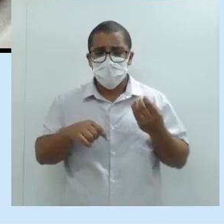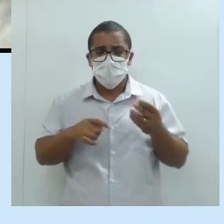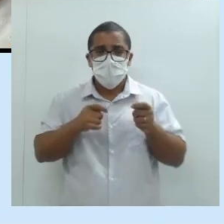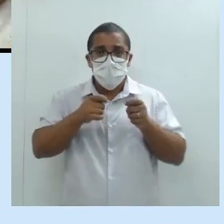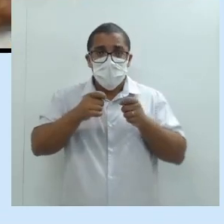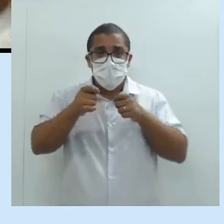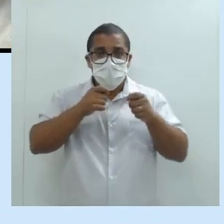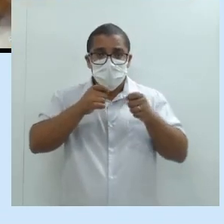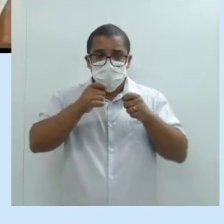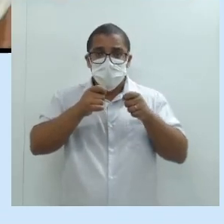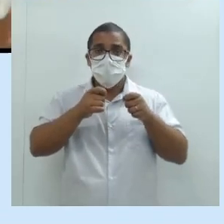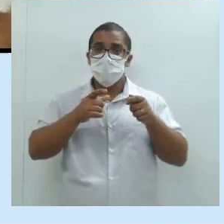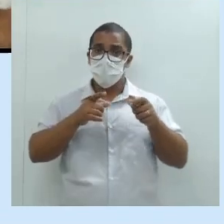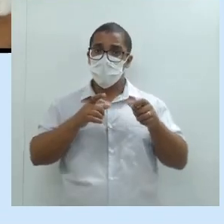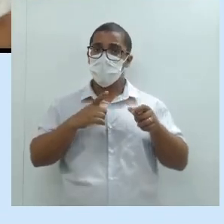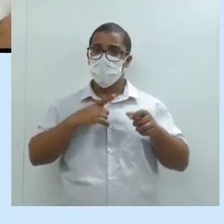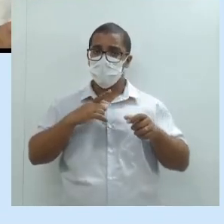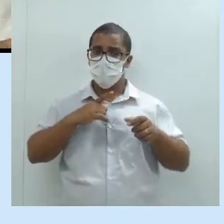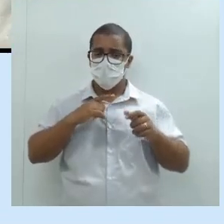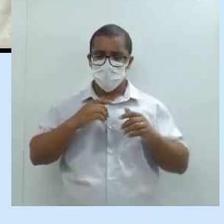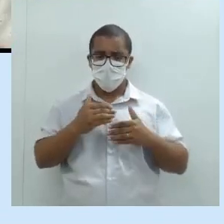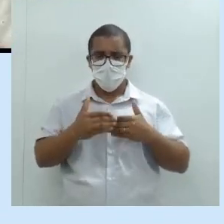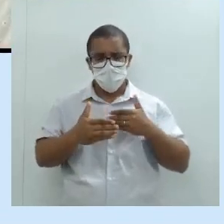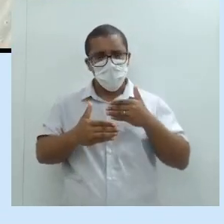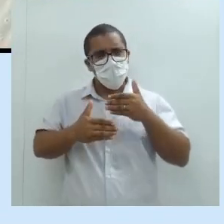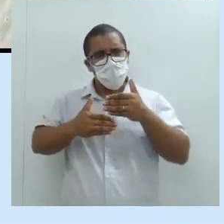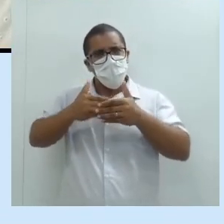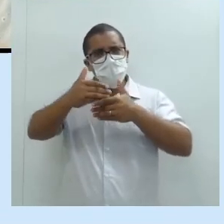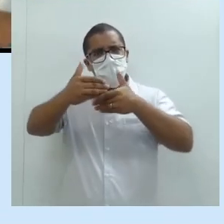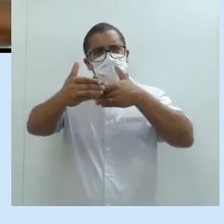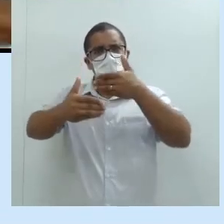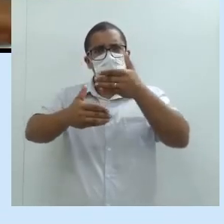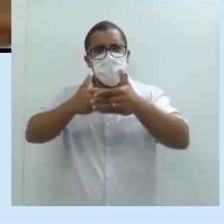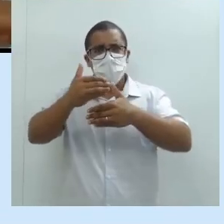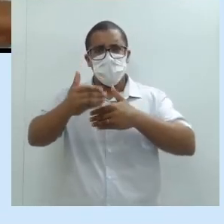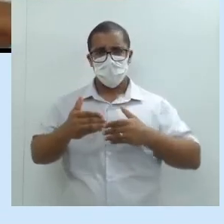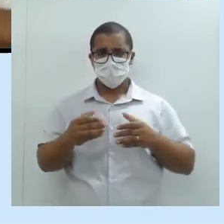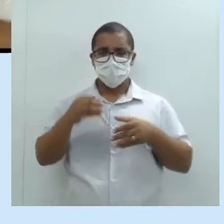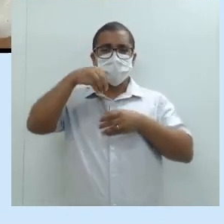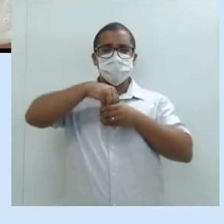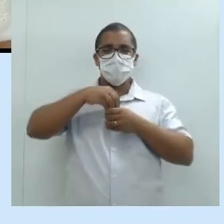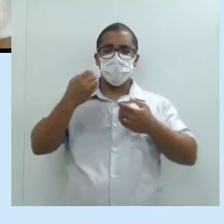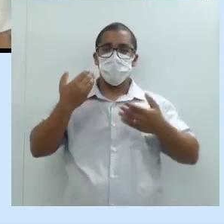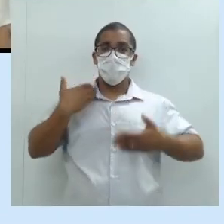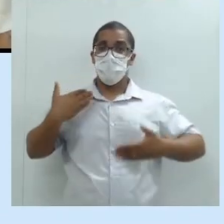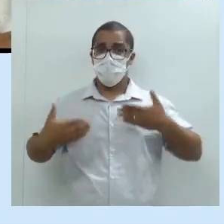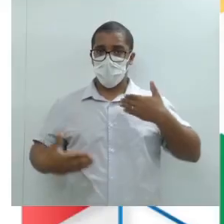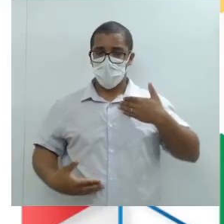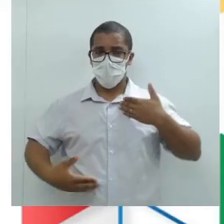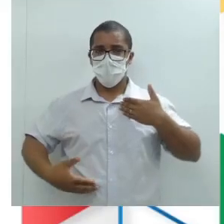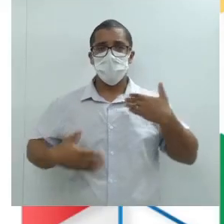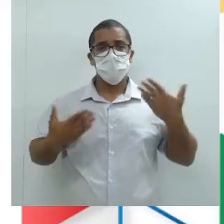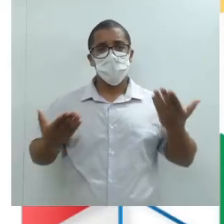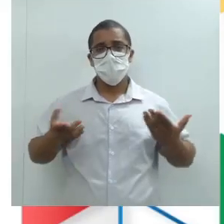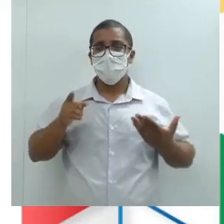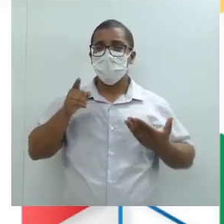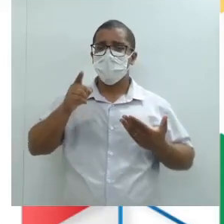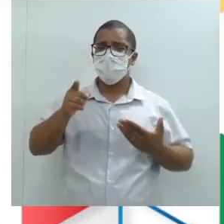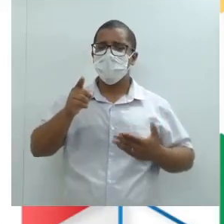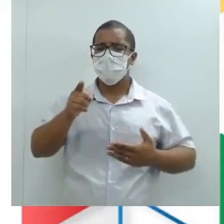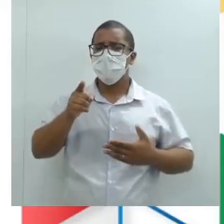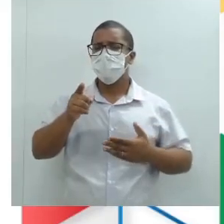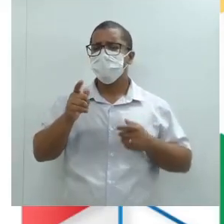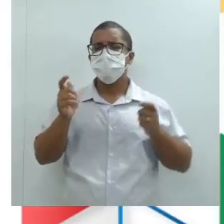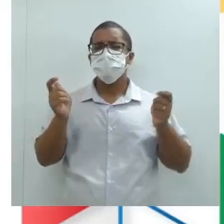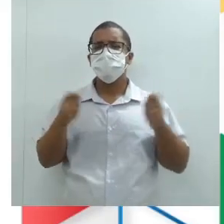regular os diversos processos que vão ocorrer no nosso organismo. Então, essas substâncias, elas